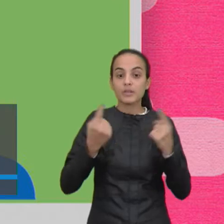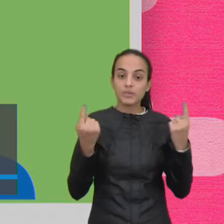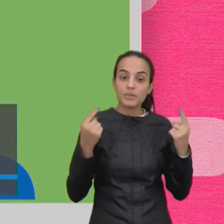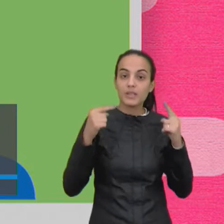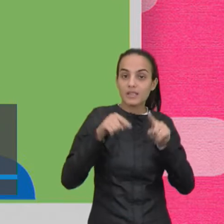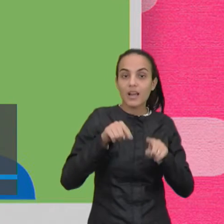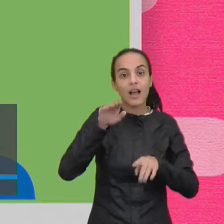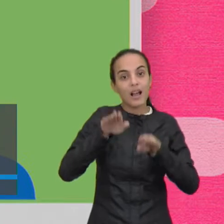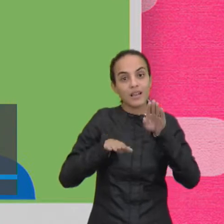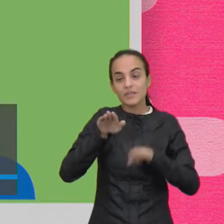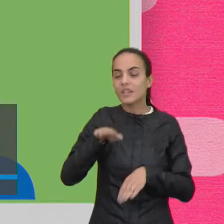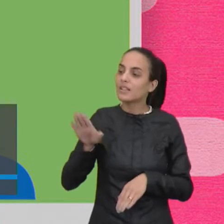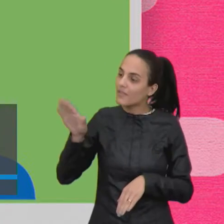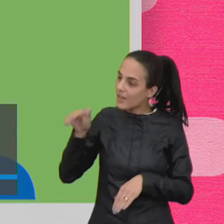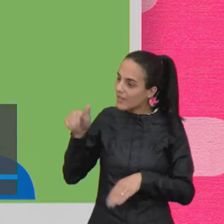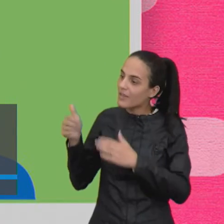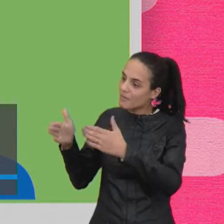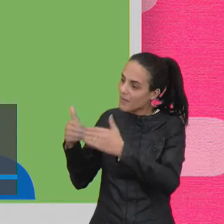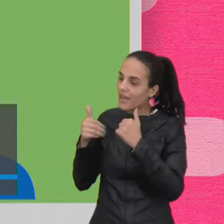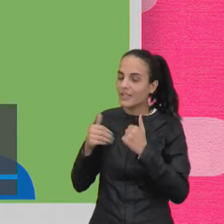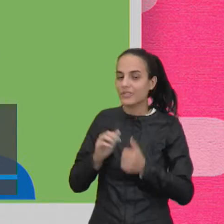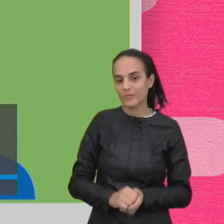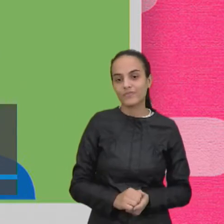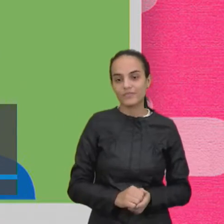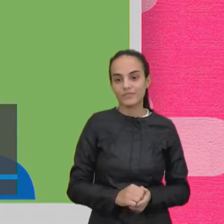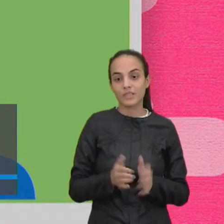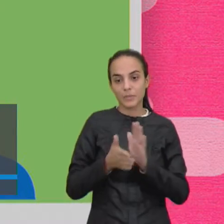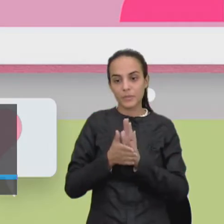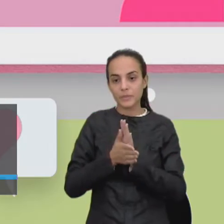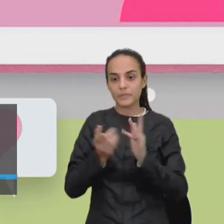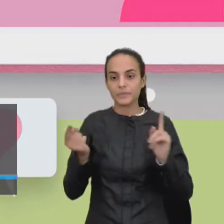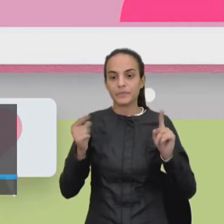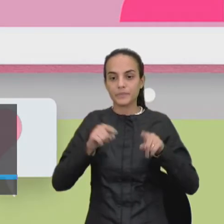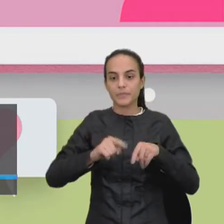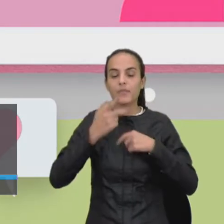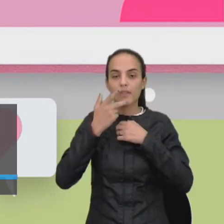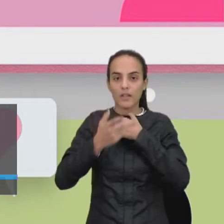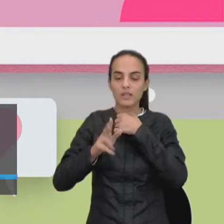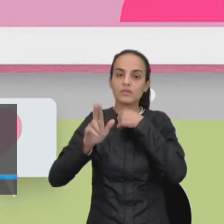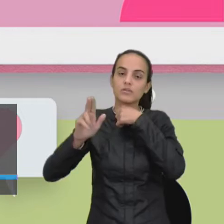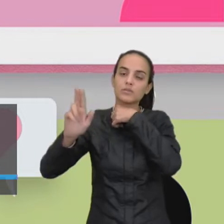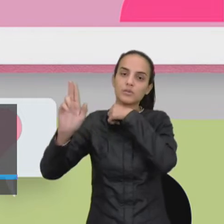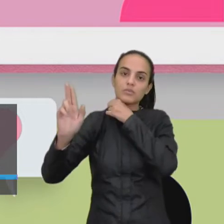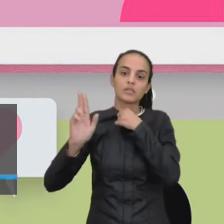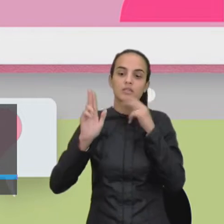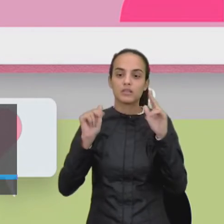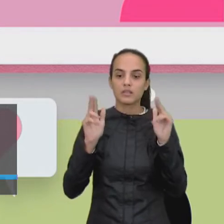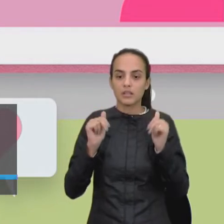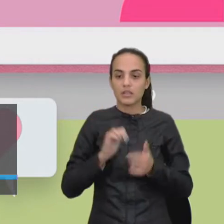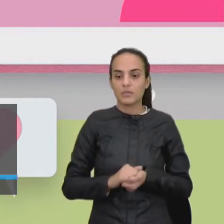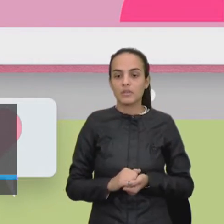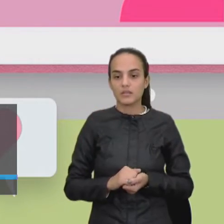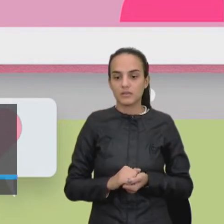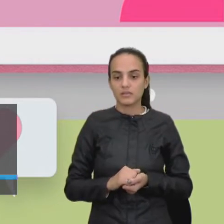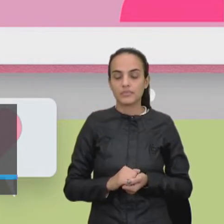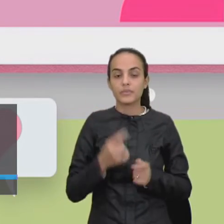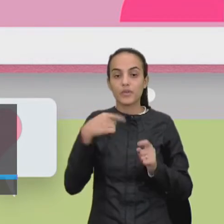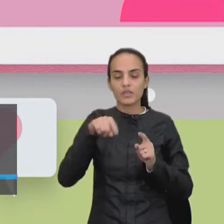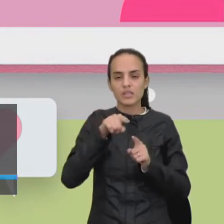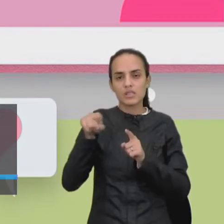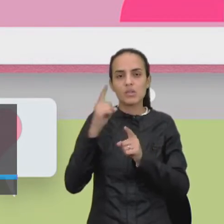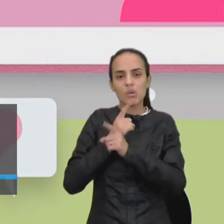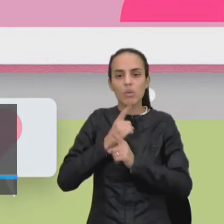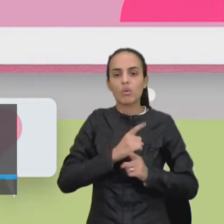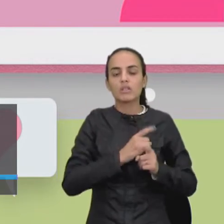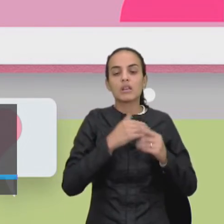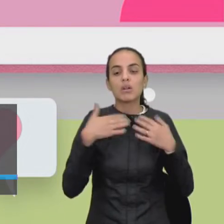mesmo às vezes acabam vindo te procurar e propondo parceria. E falando sobre essa parceria, é aquele momento de você identificar